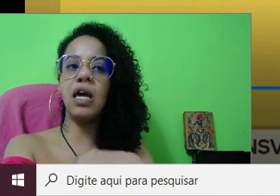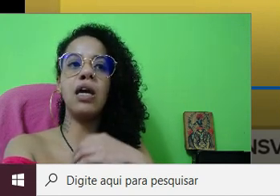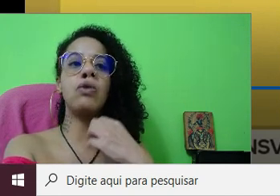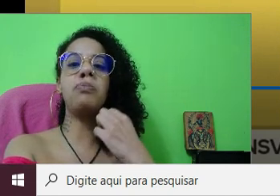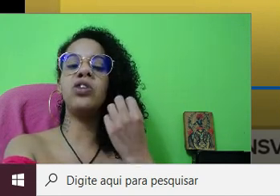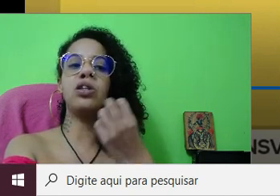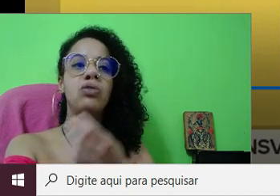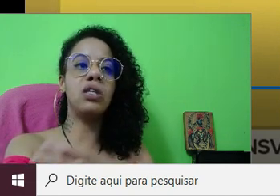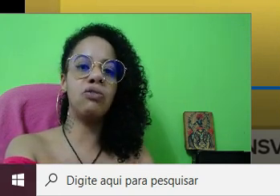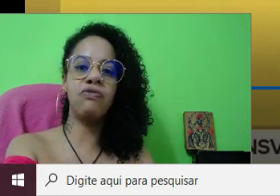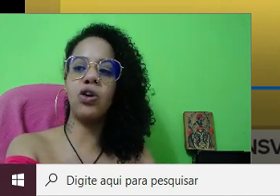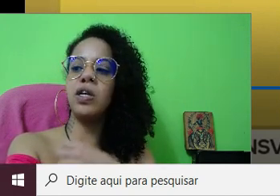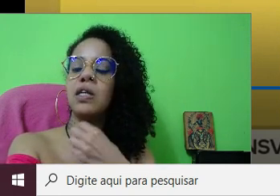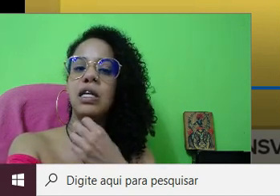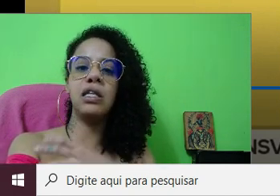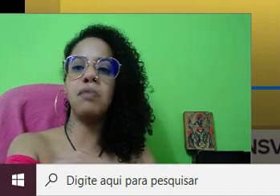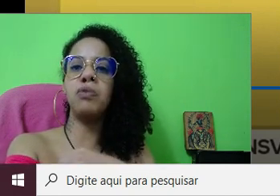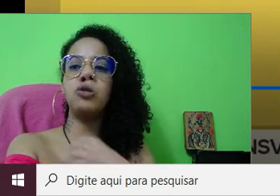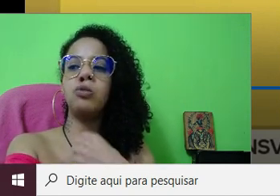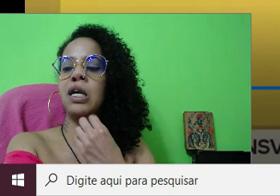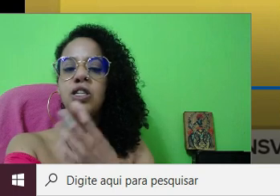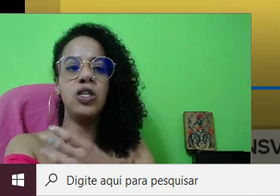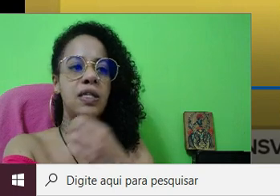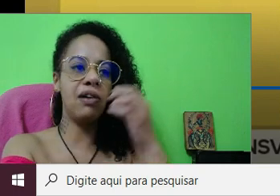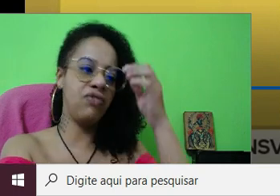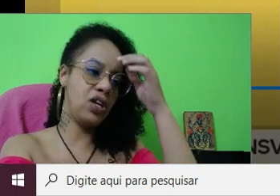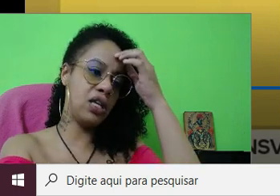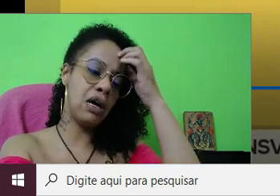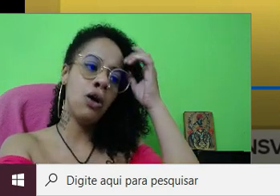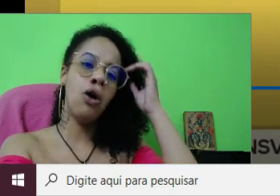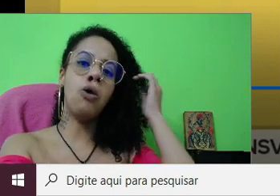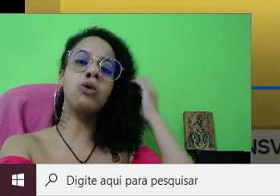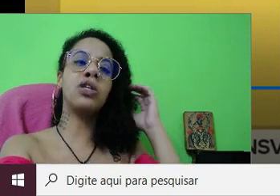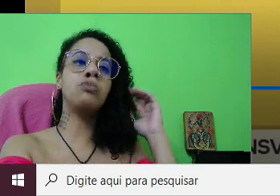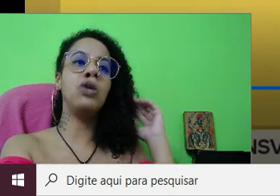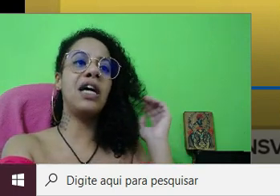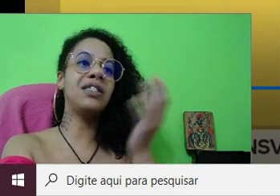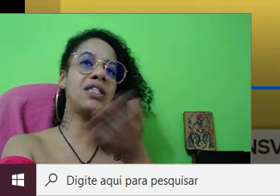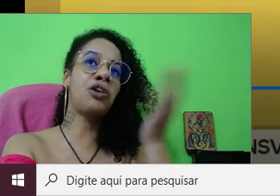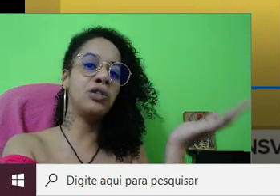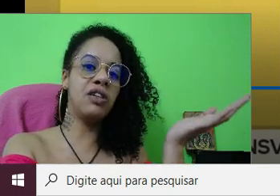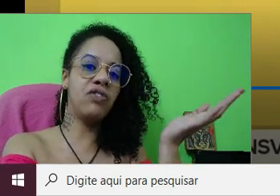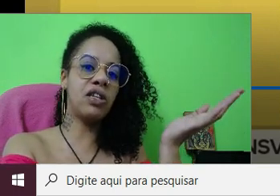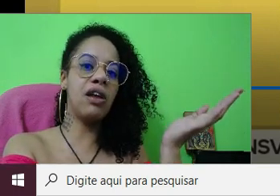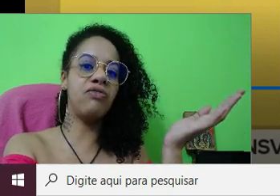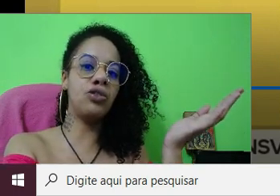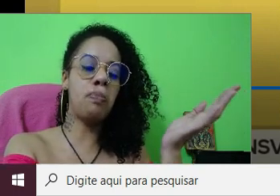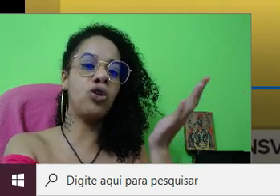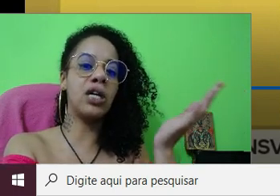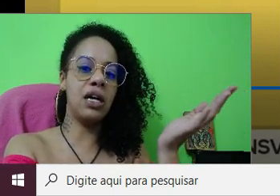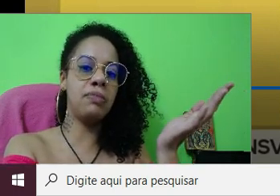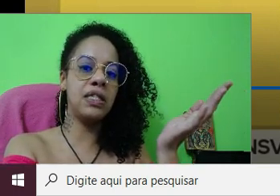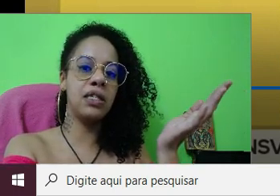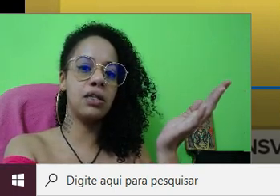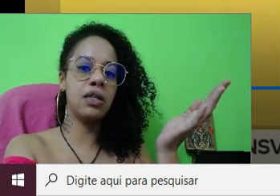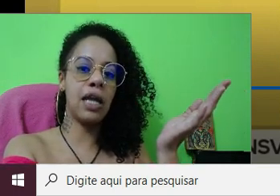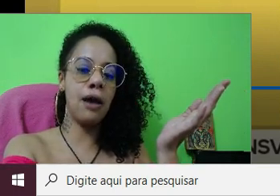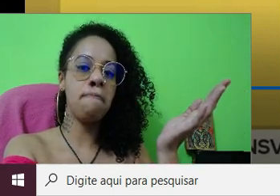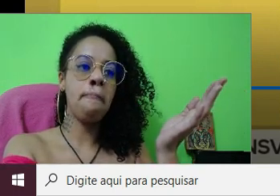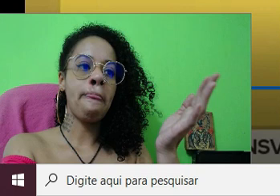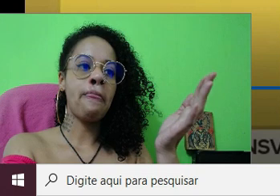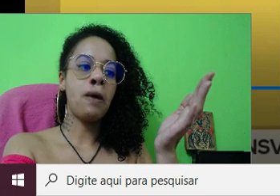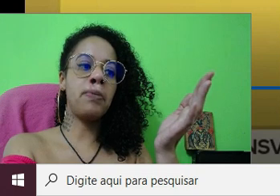escurecendo aproveitando dando voz ali De repente foi uma Letícia da vida ou outras mulheres que inclusive Estão levando programas